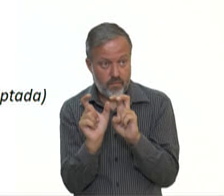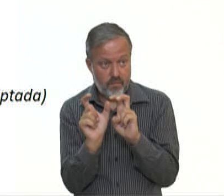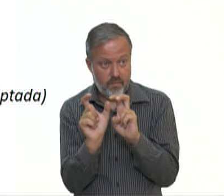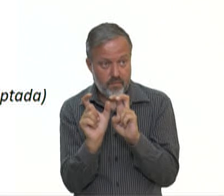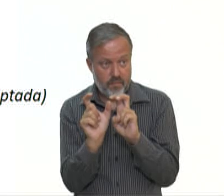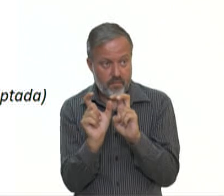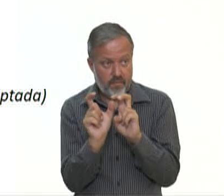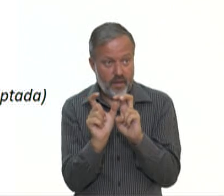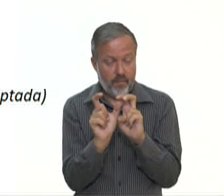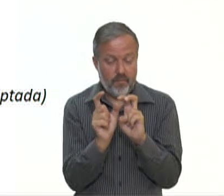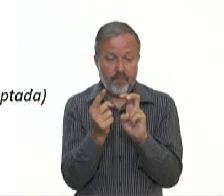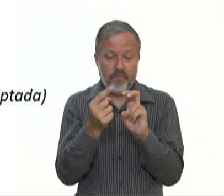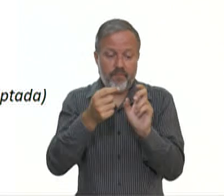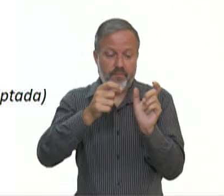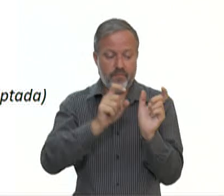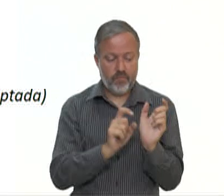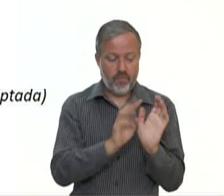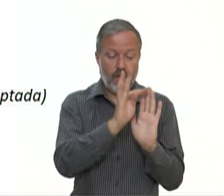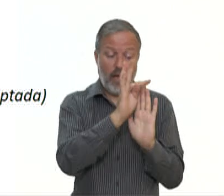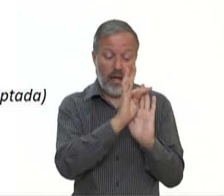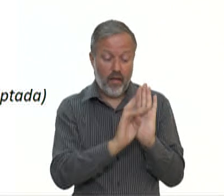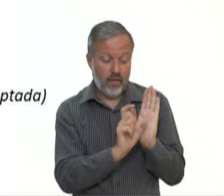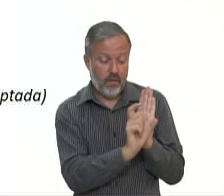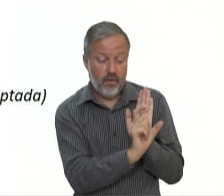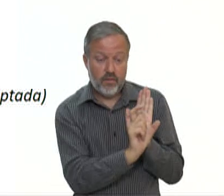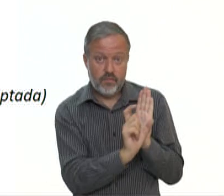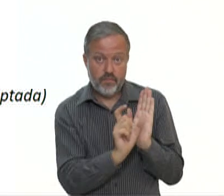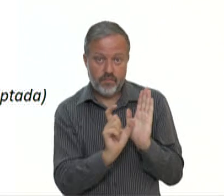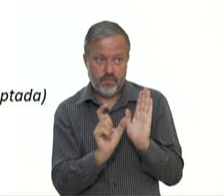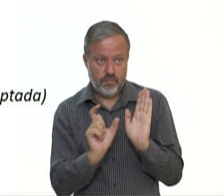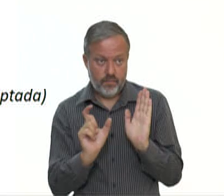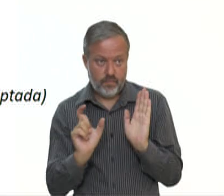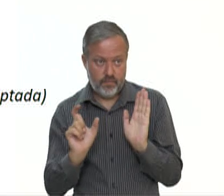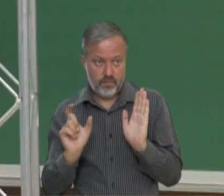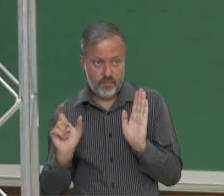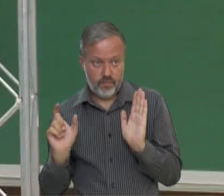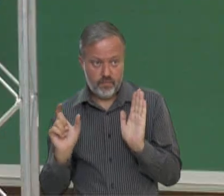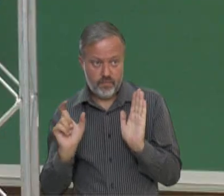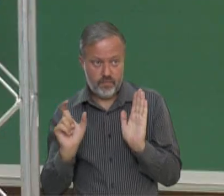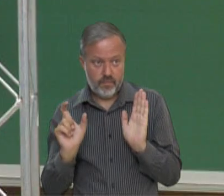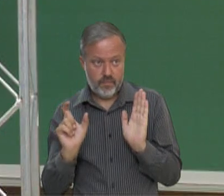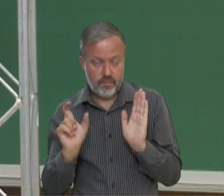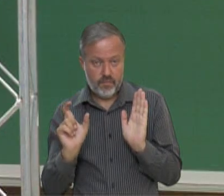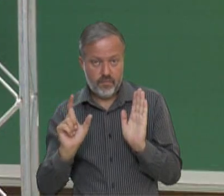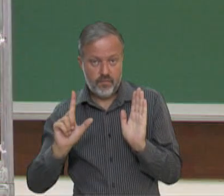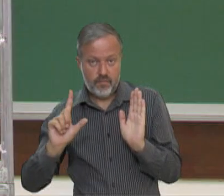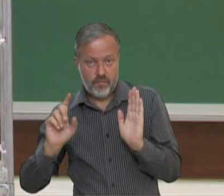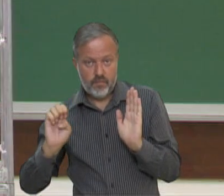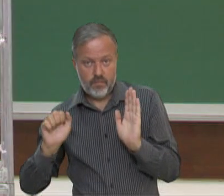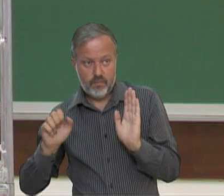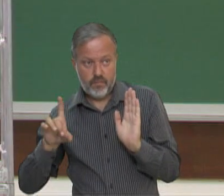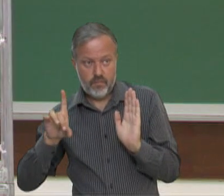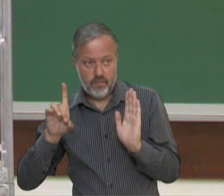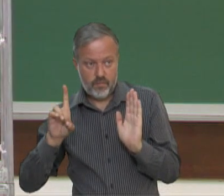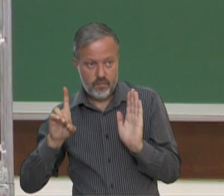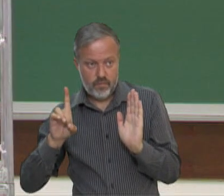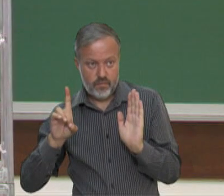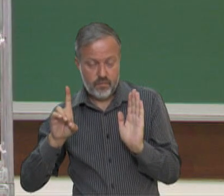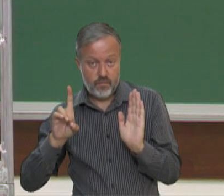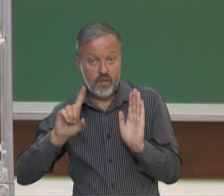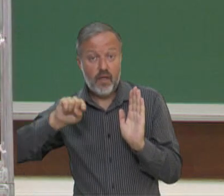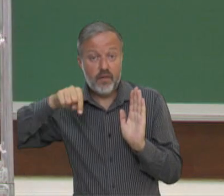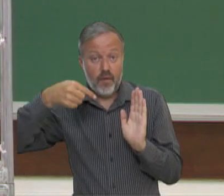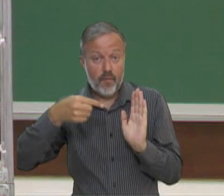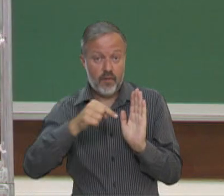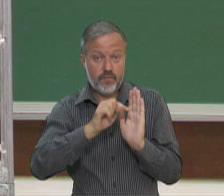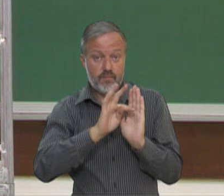primeiro parágrafo do texto em si, lead ou entradilla. E o desarrollo, o corpo da